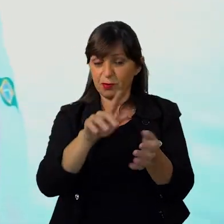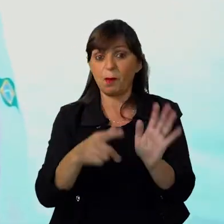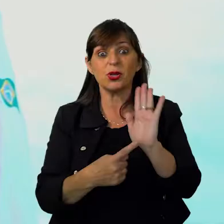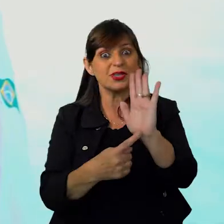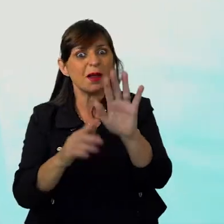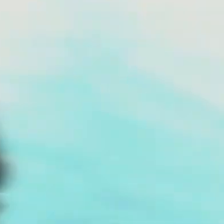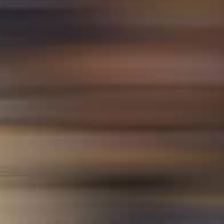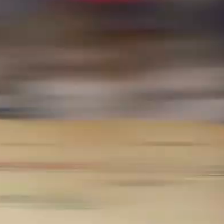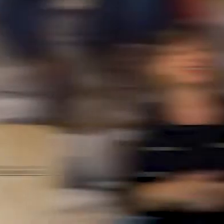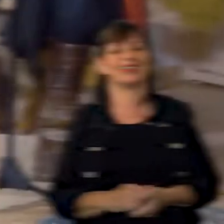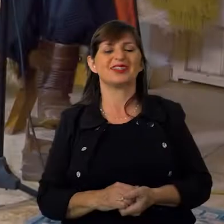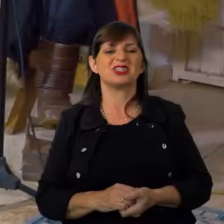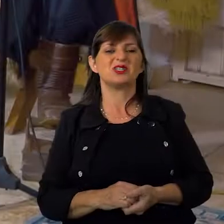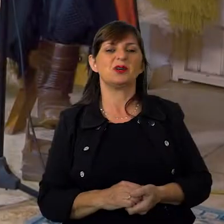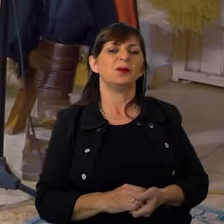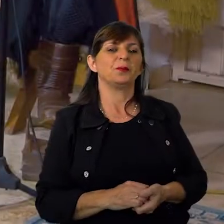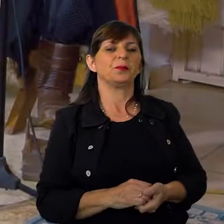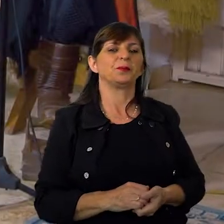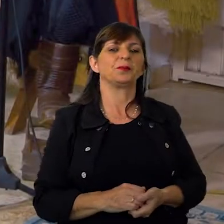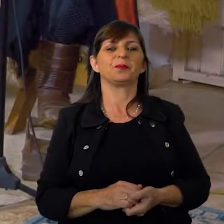para mostrar pela frente